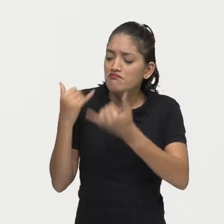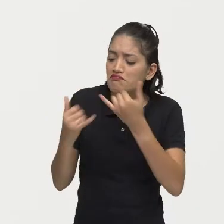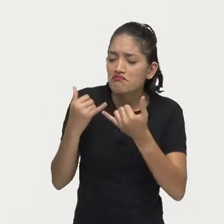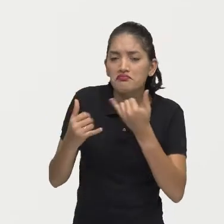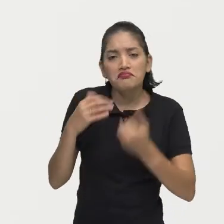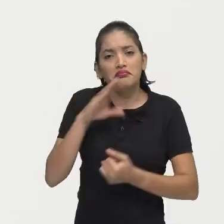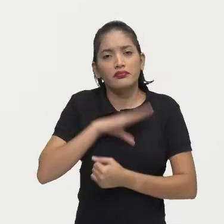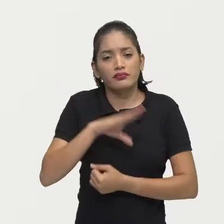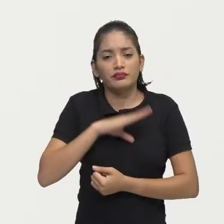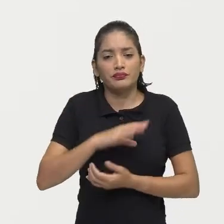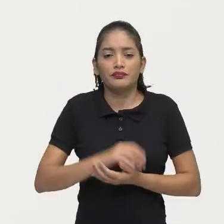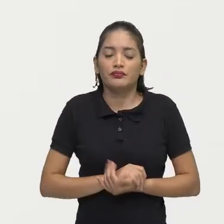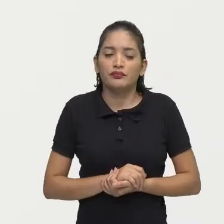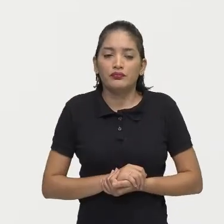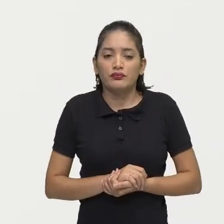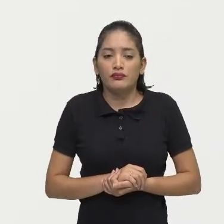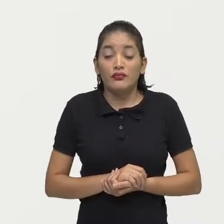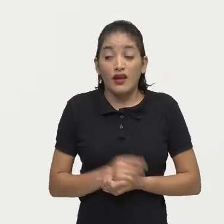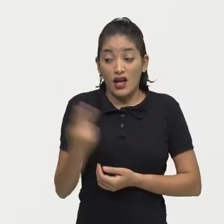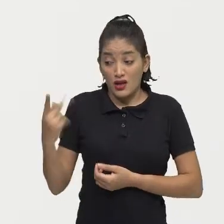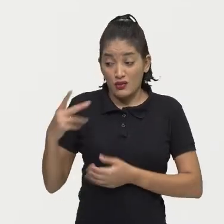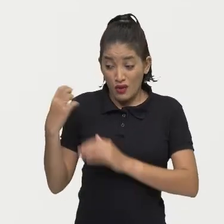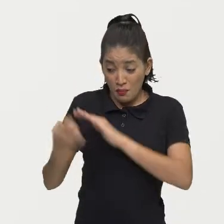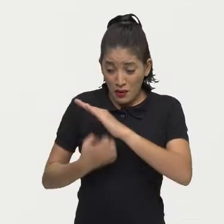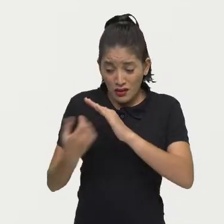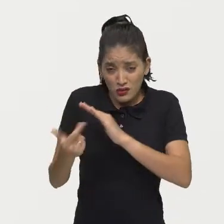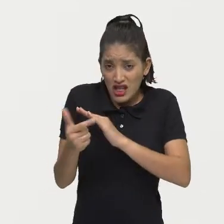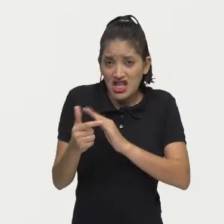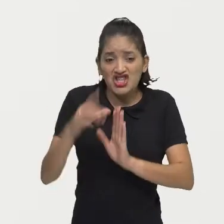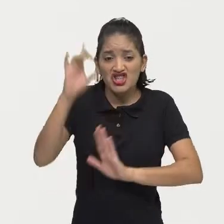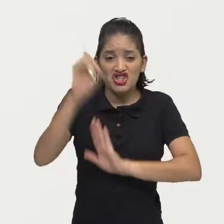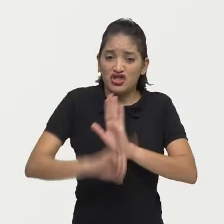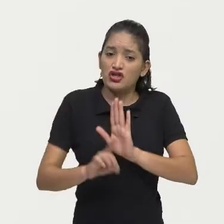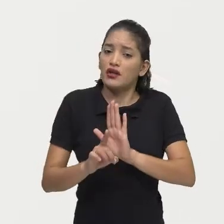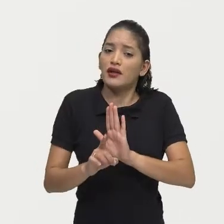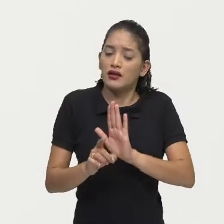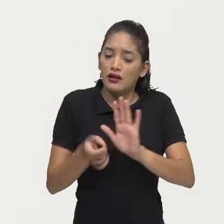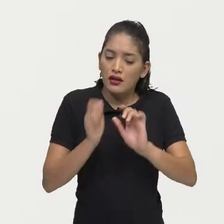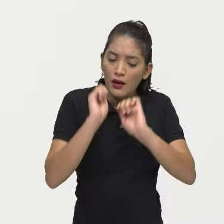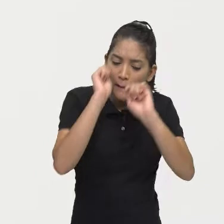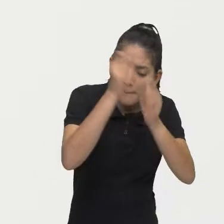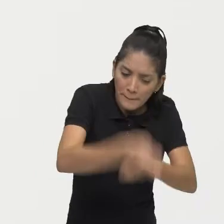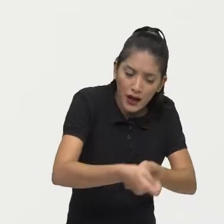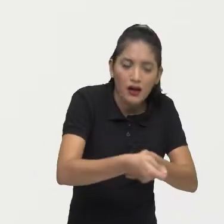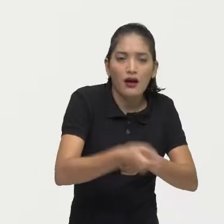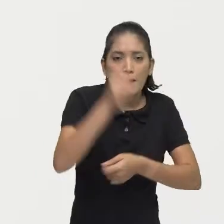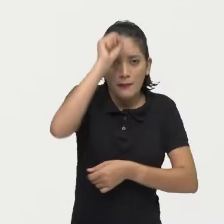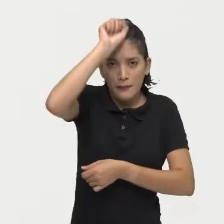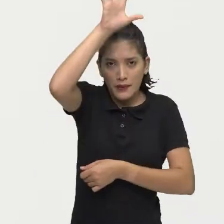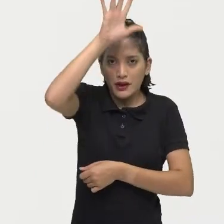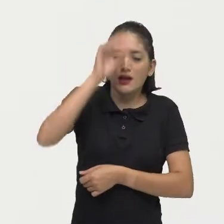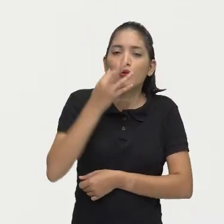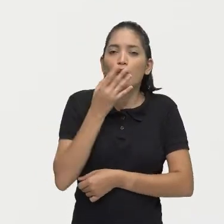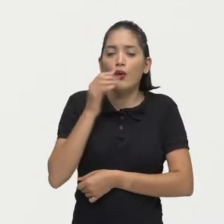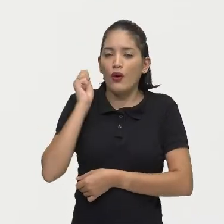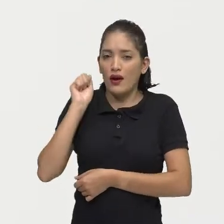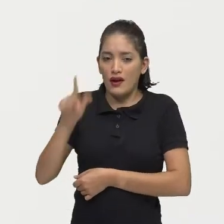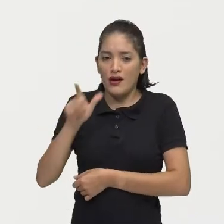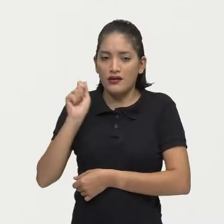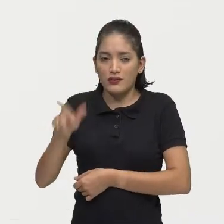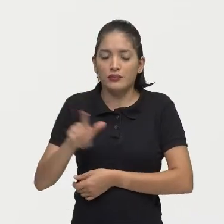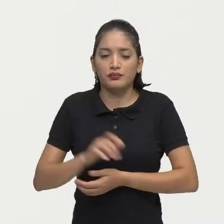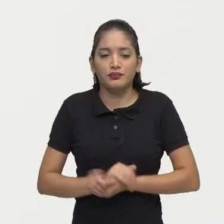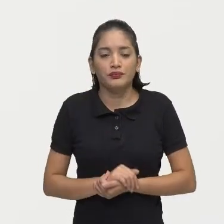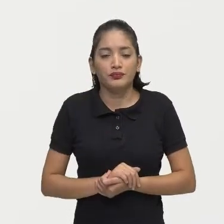tá? Então aqui, sua empresa não tem direito algum de pescar baleias azuis, ok? E continuando, they are not